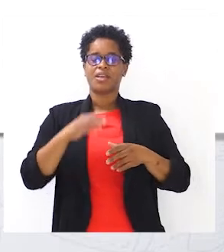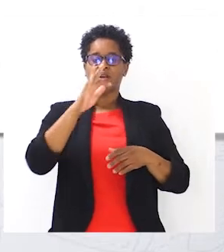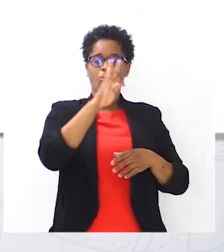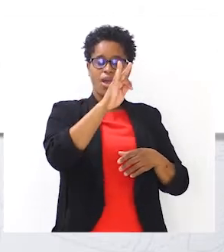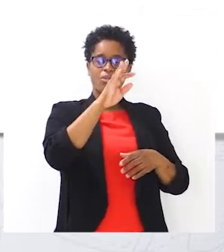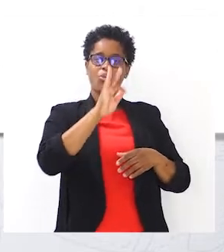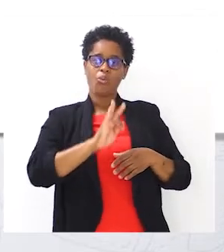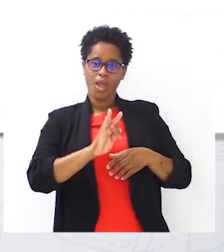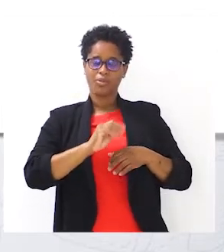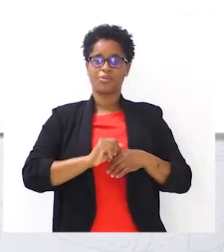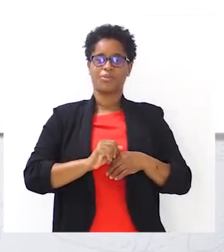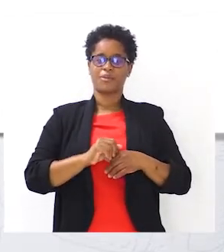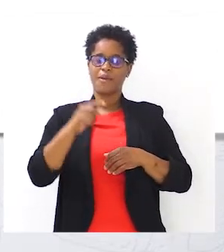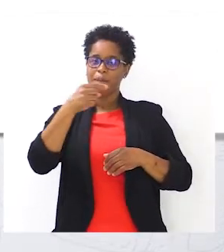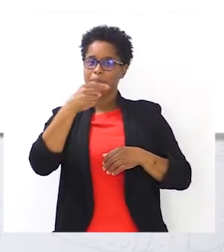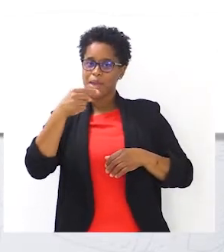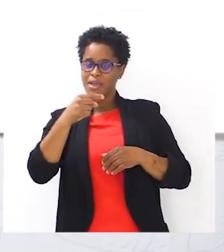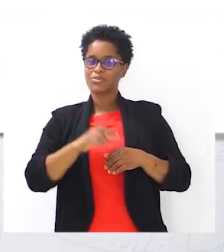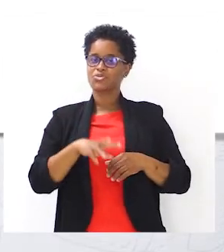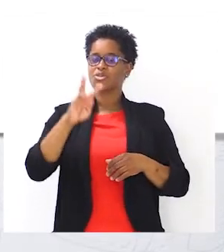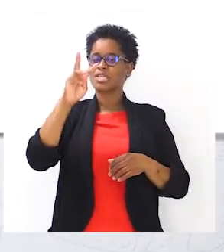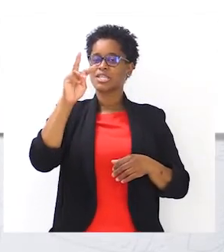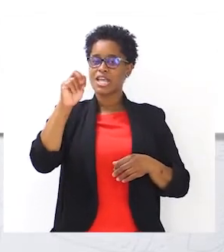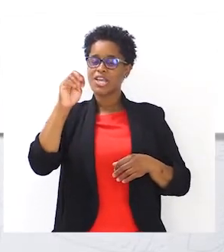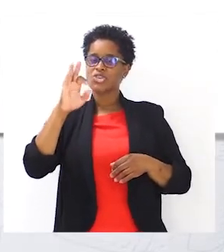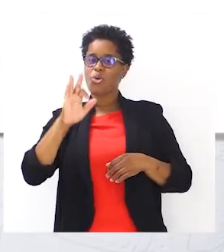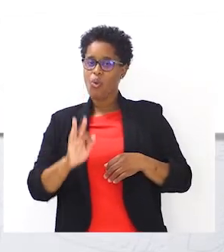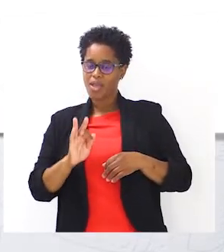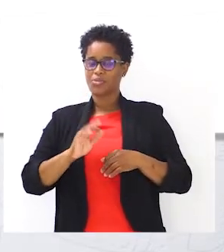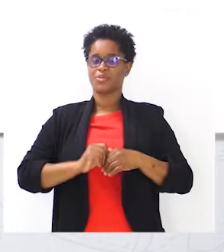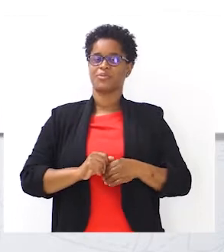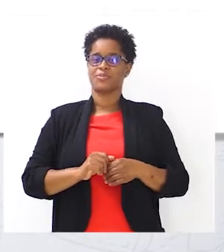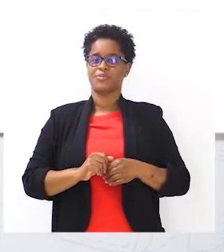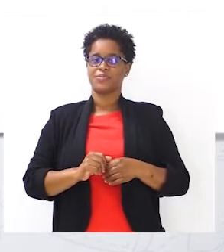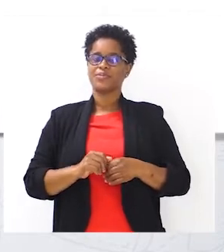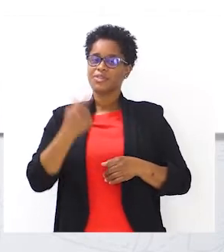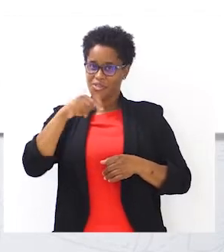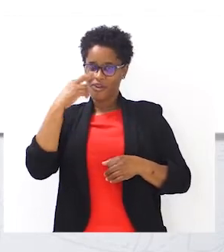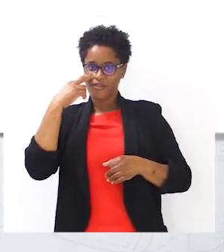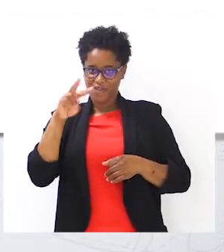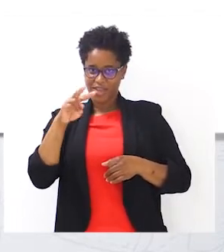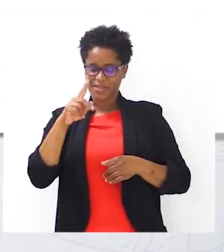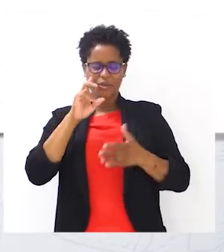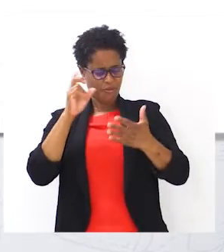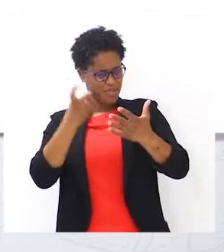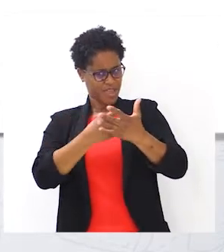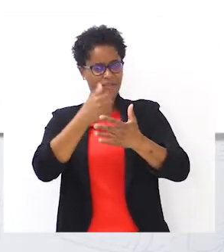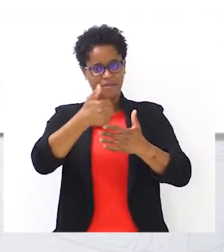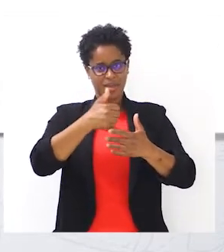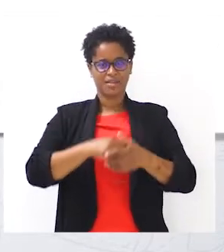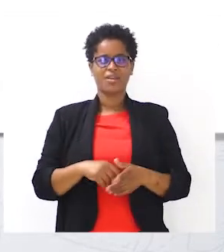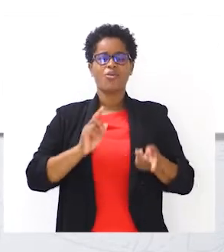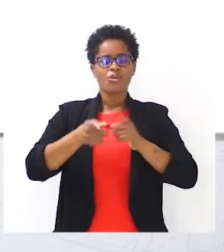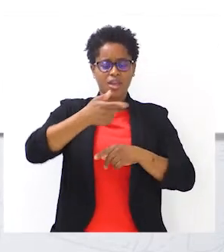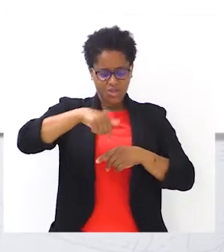4 quarto menos 3 quarto. Estão a ver? Observem bem. Então,